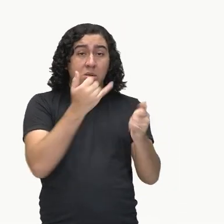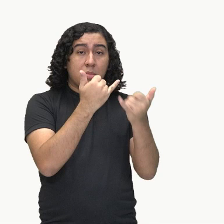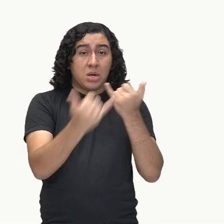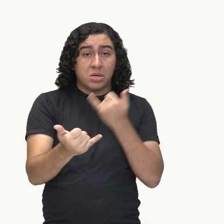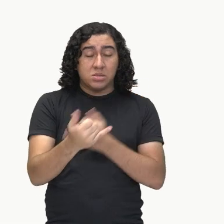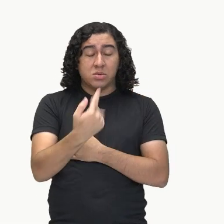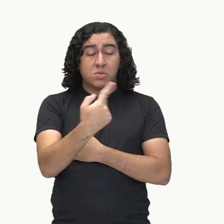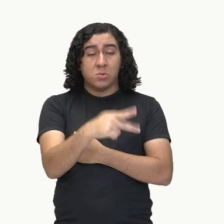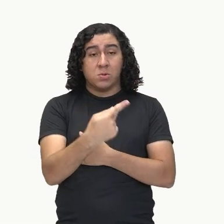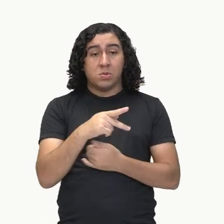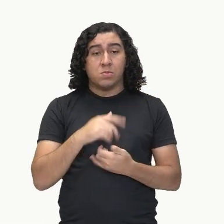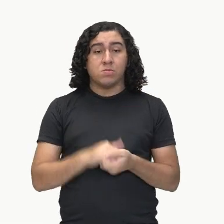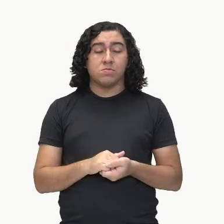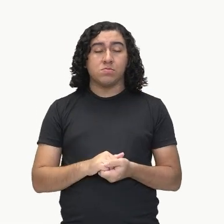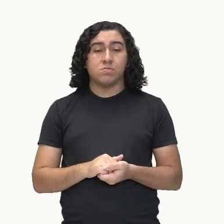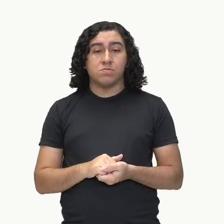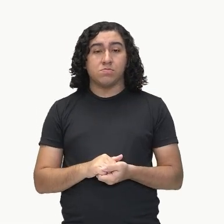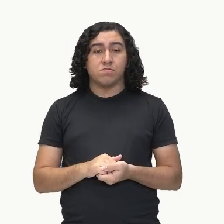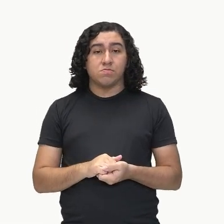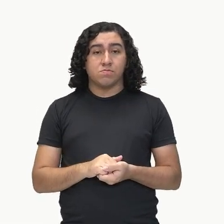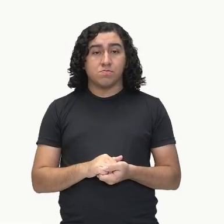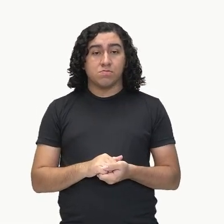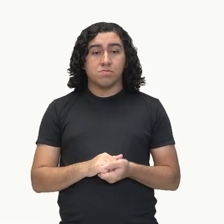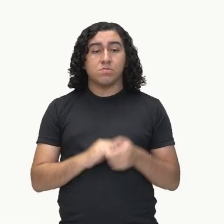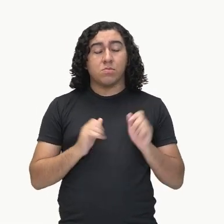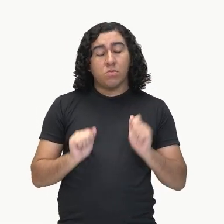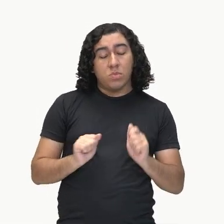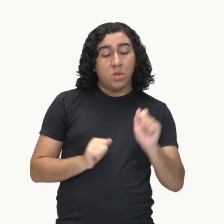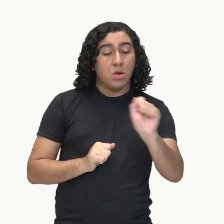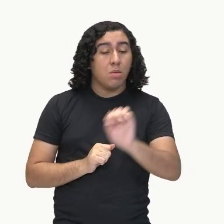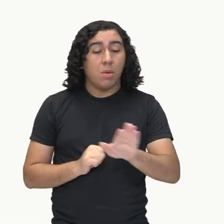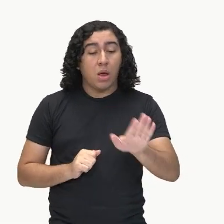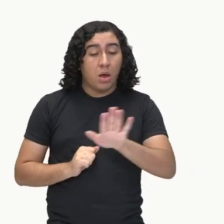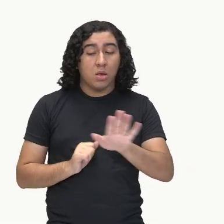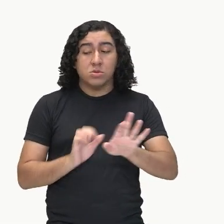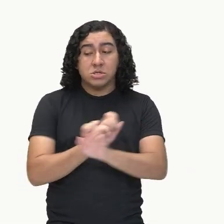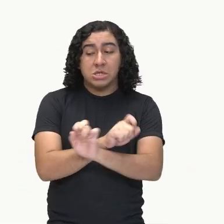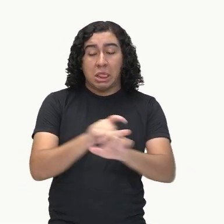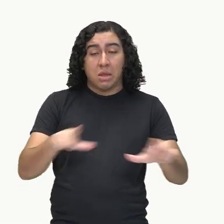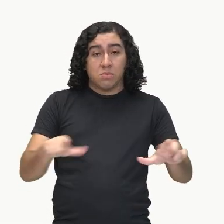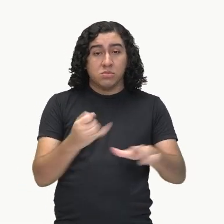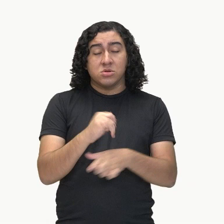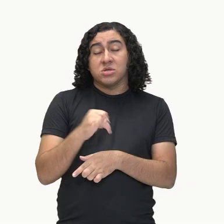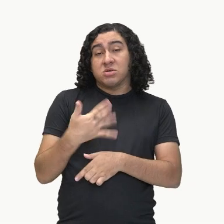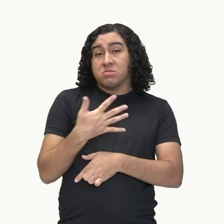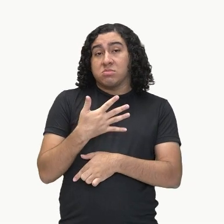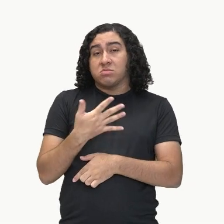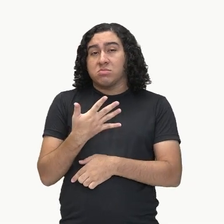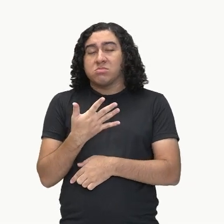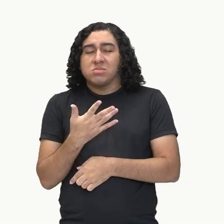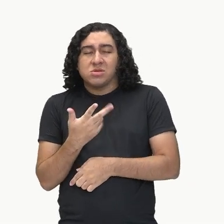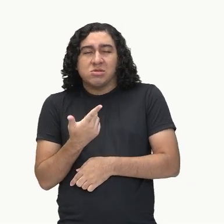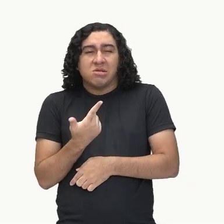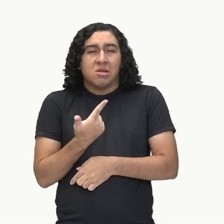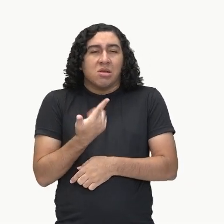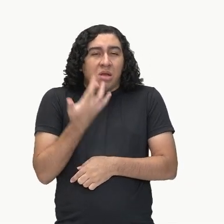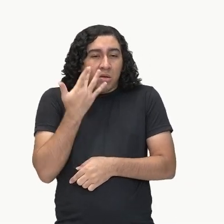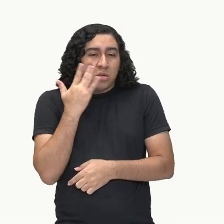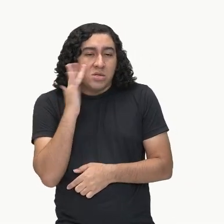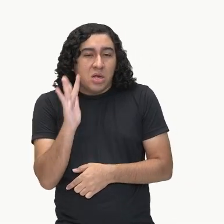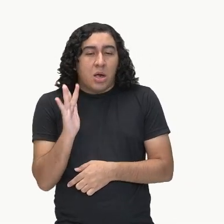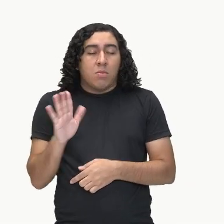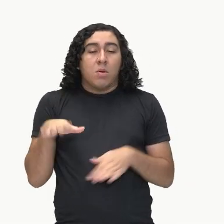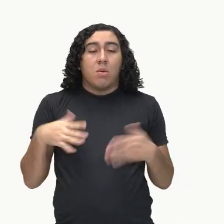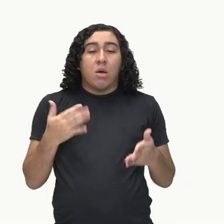ele. Então, você pode deixar esse espaço aqui vago. Caso você não se sinta seguro, você